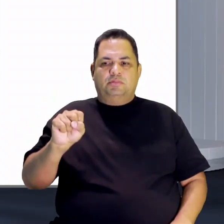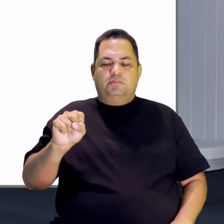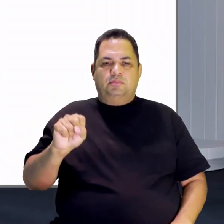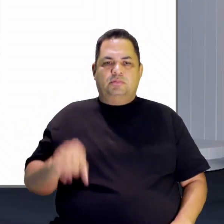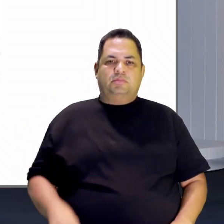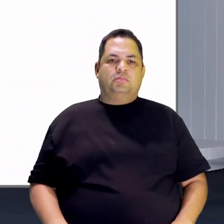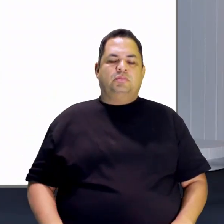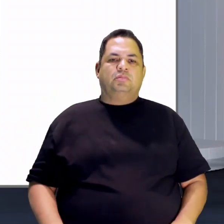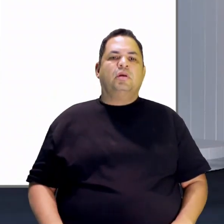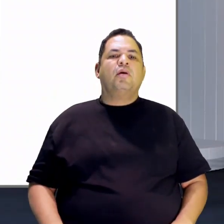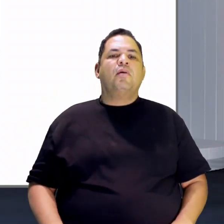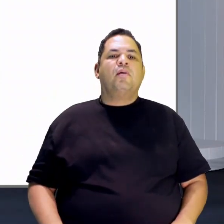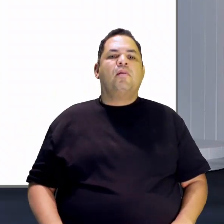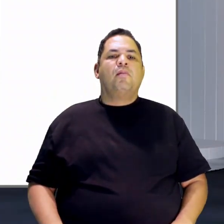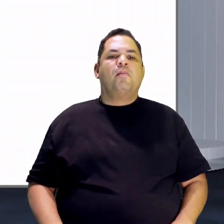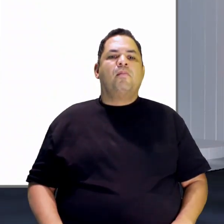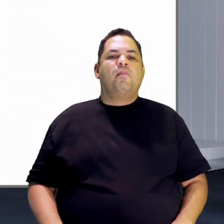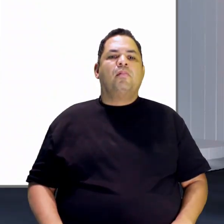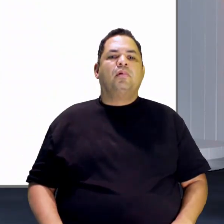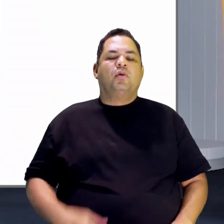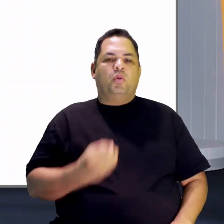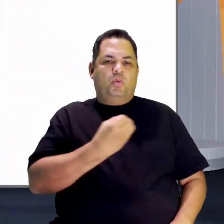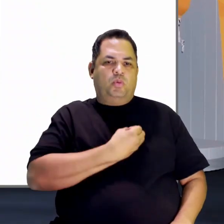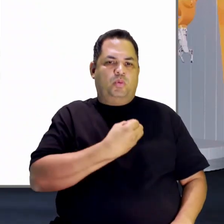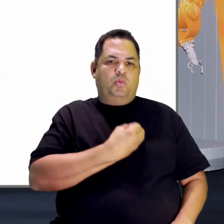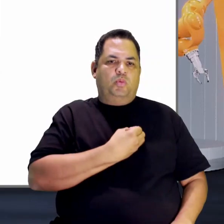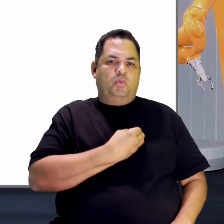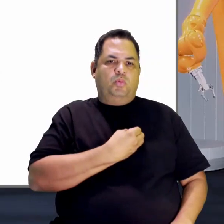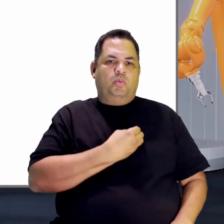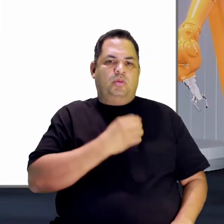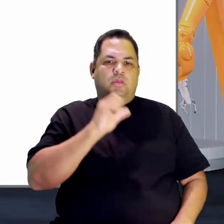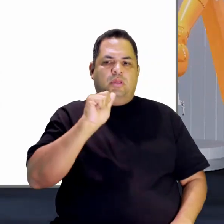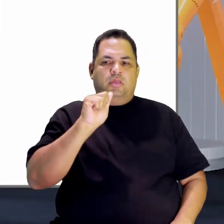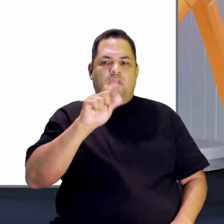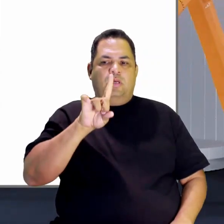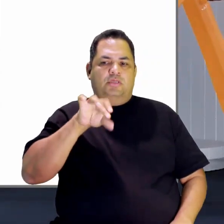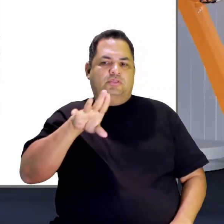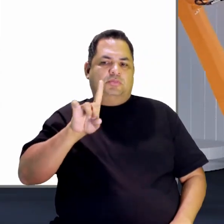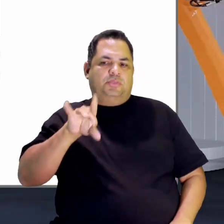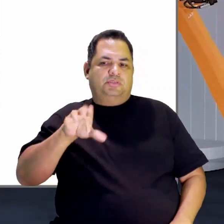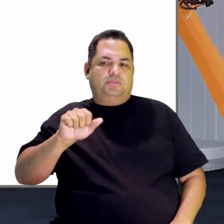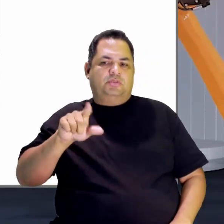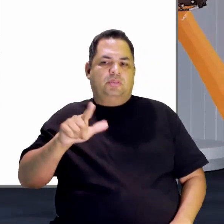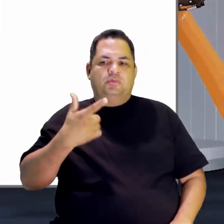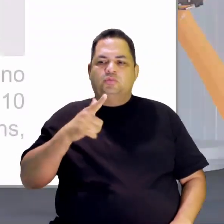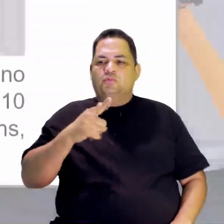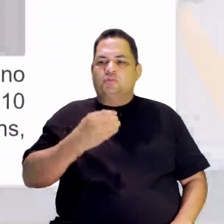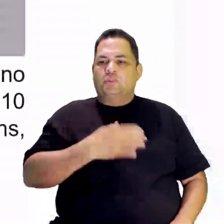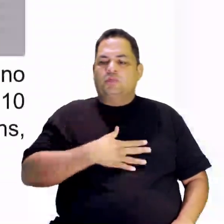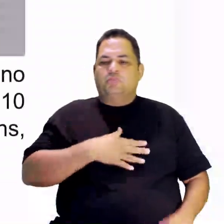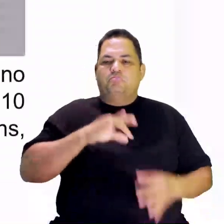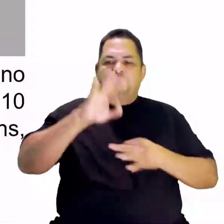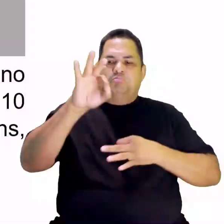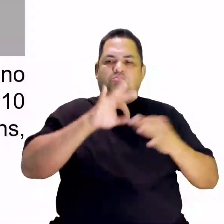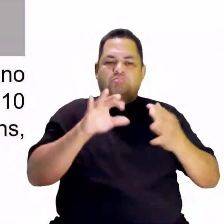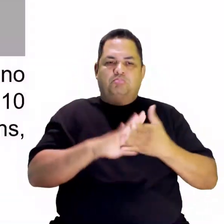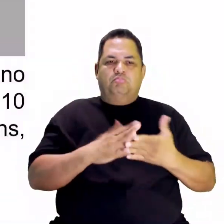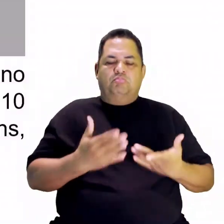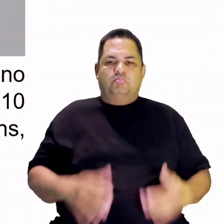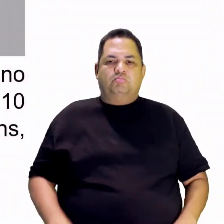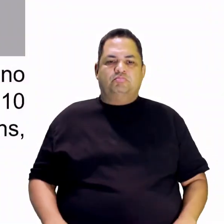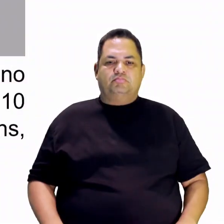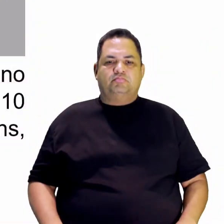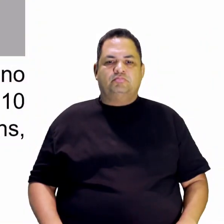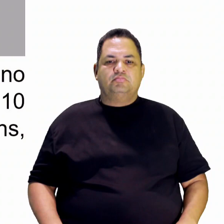exercício aí, velocidade. O coeficiente é adimensional, não tem unidade de medida, vamos lá? É um número puro